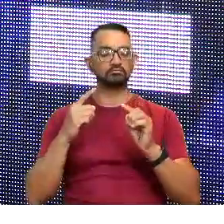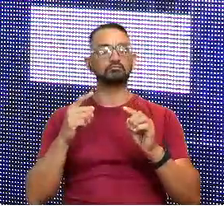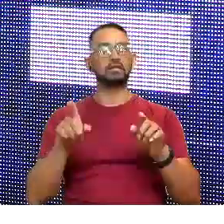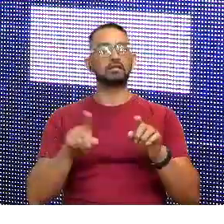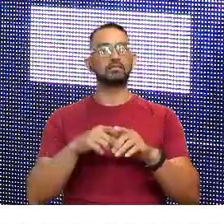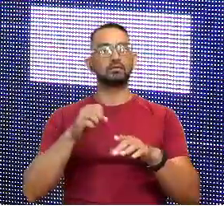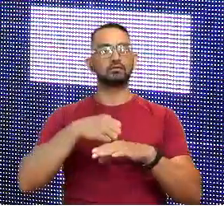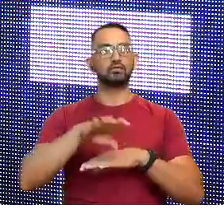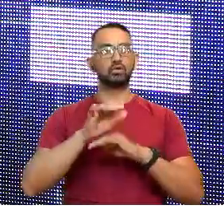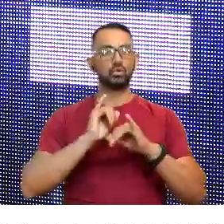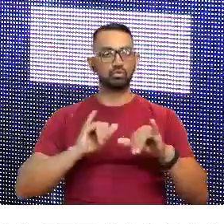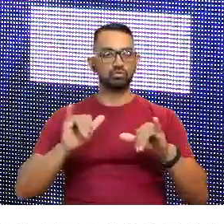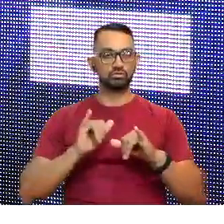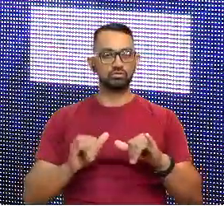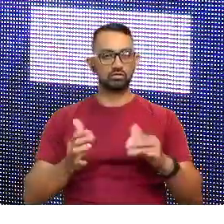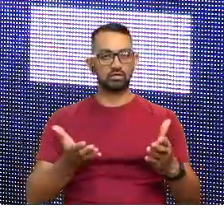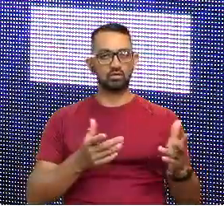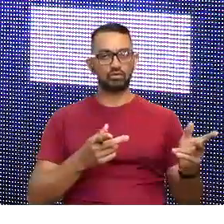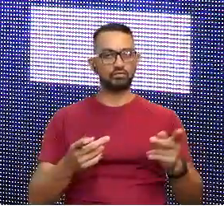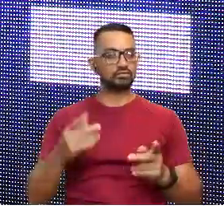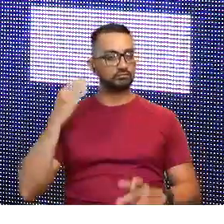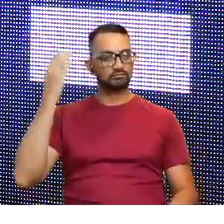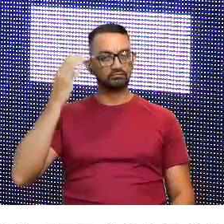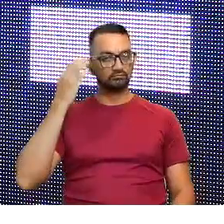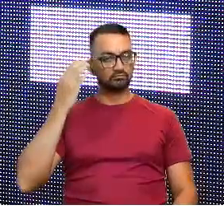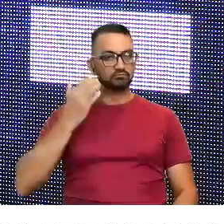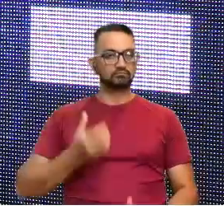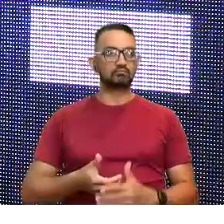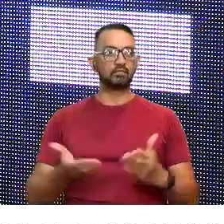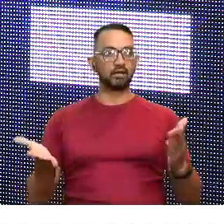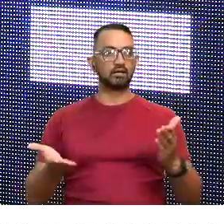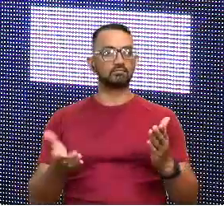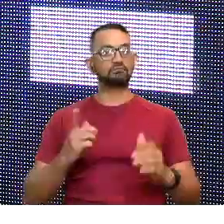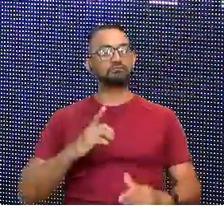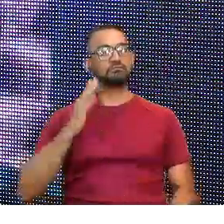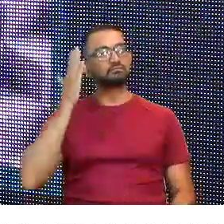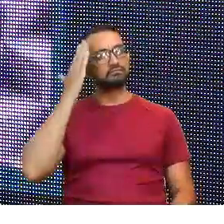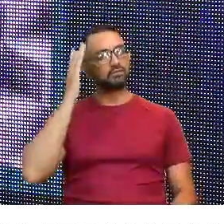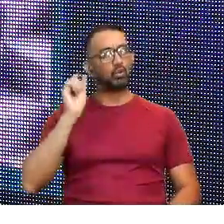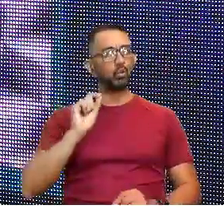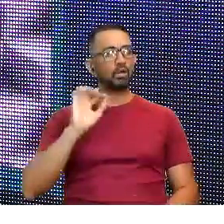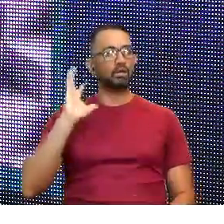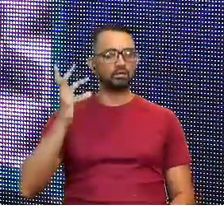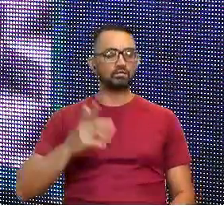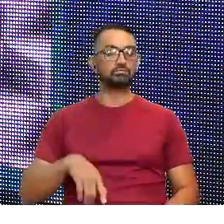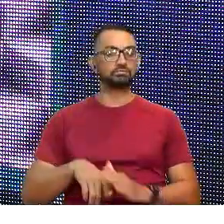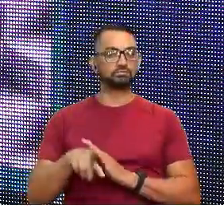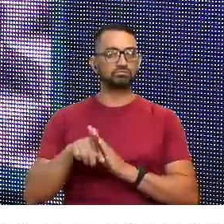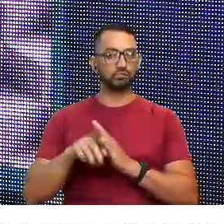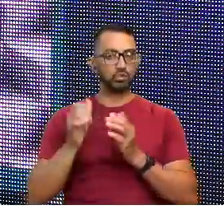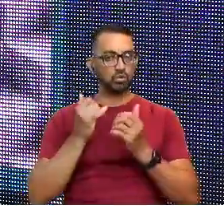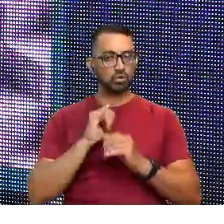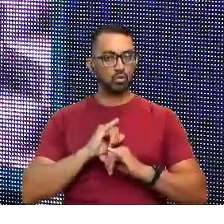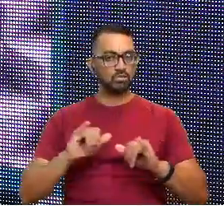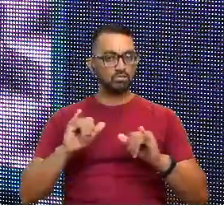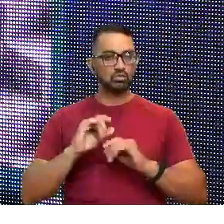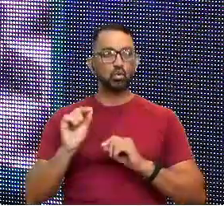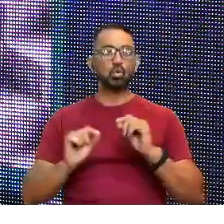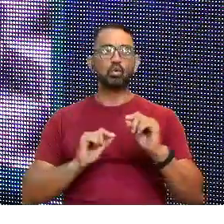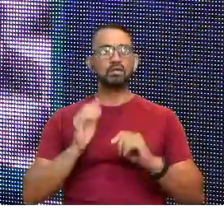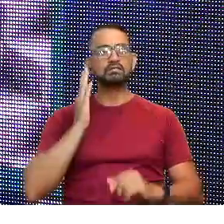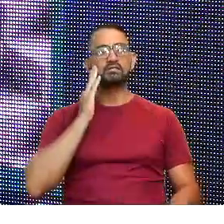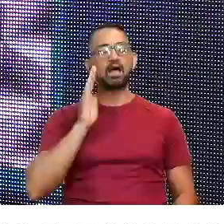e trazendo a em forma de notícia já quero convidar de novo a ciarla Barbosa que tá por dentro desse caso apurou essa